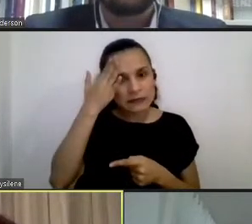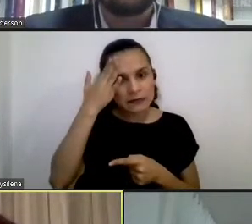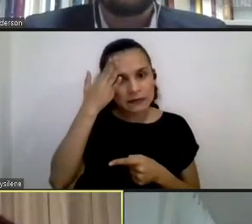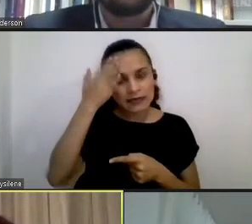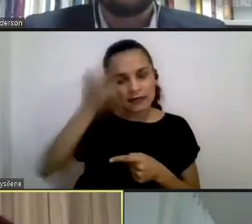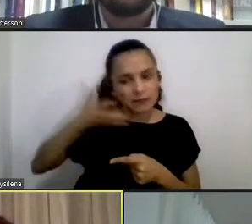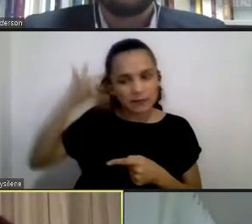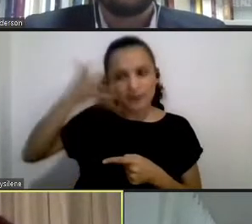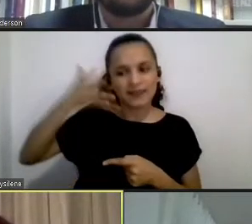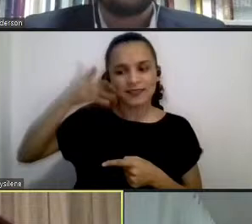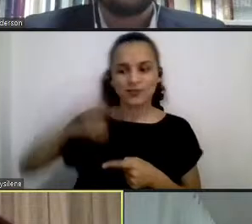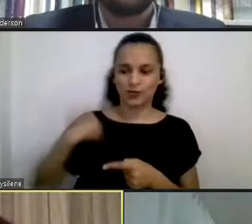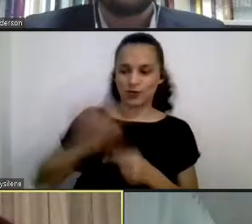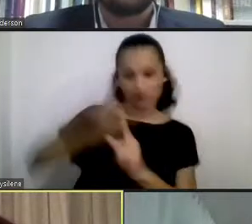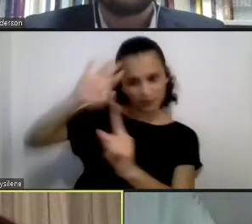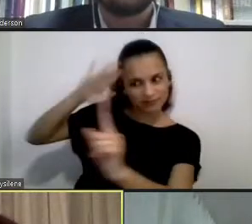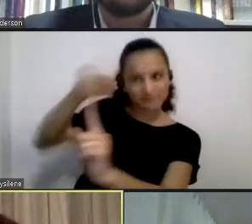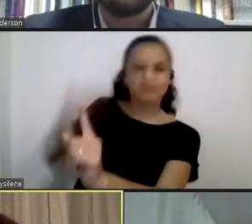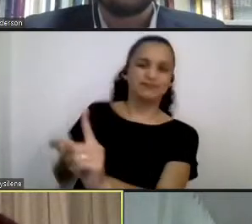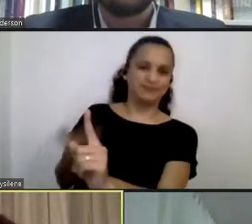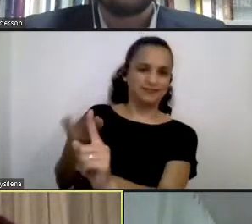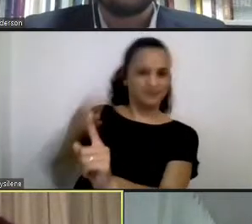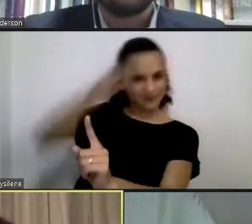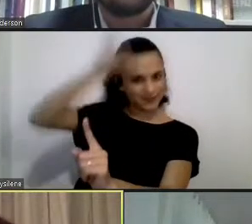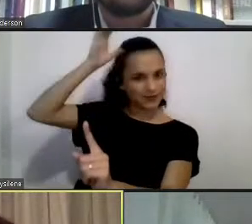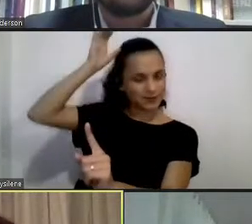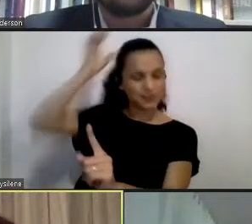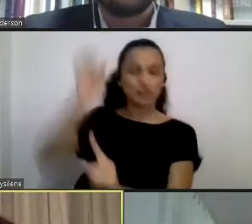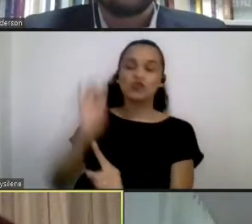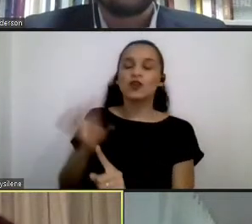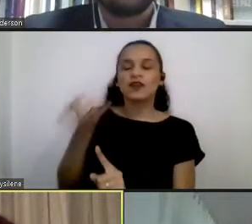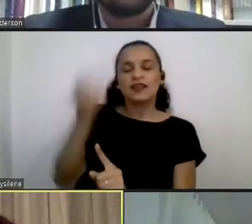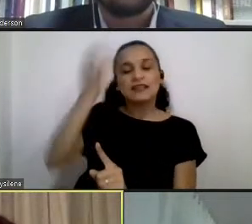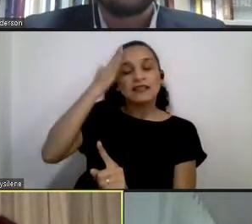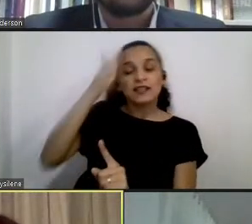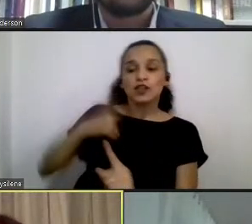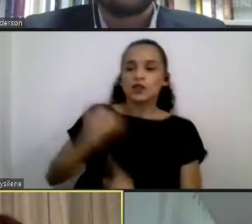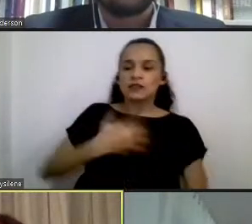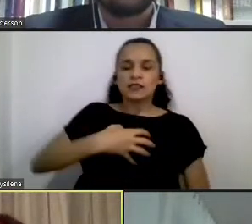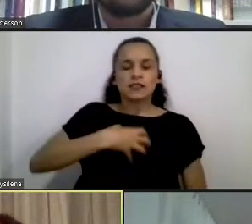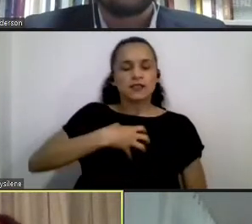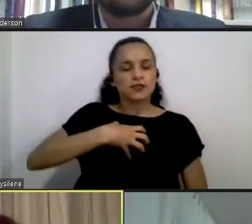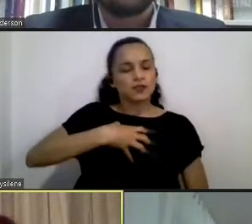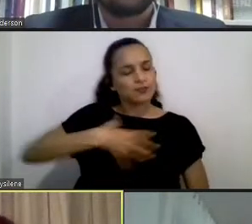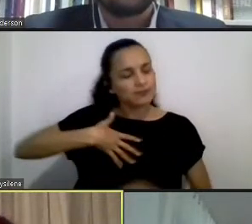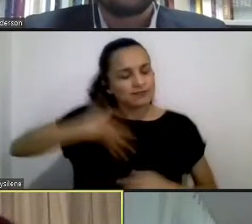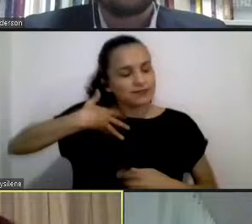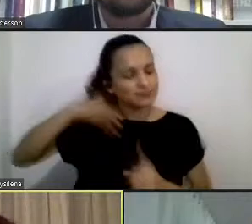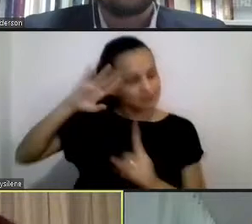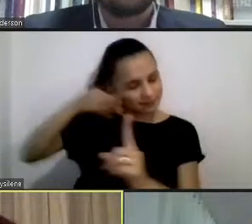nosso homenageado. Só dizer que é uma honra para a Universidade de Brasília